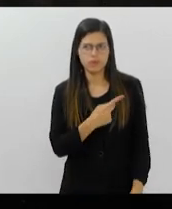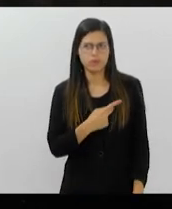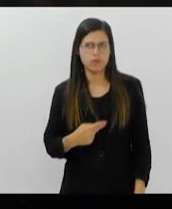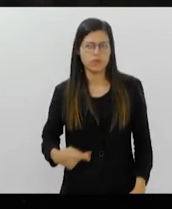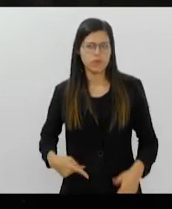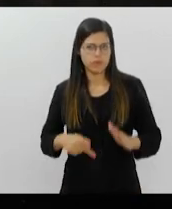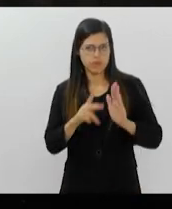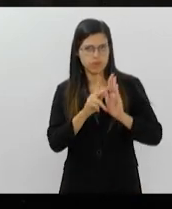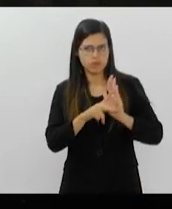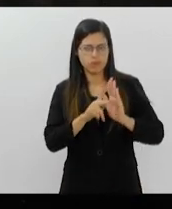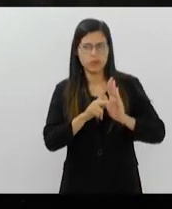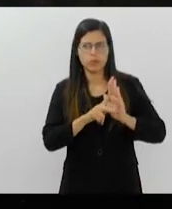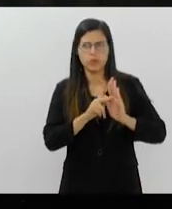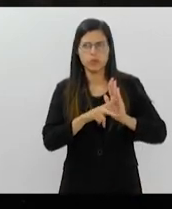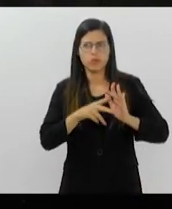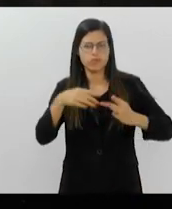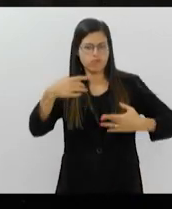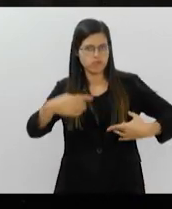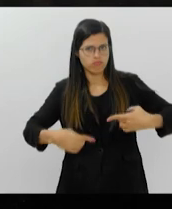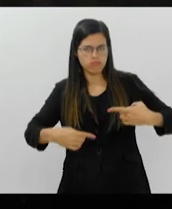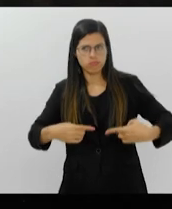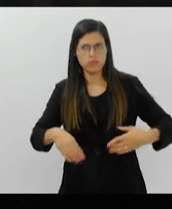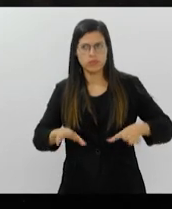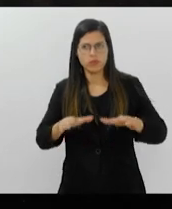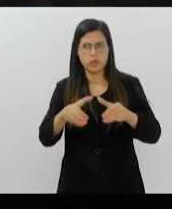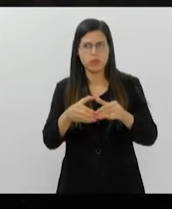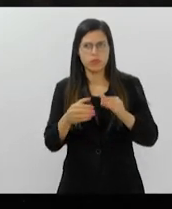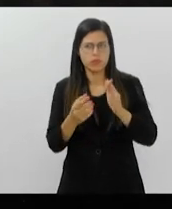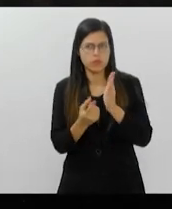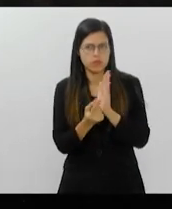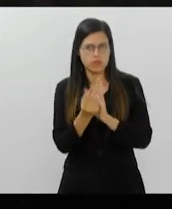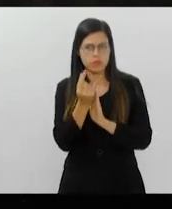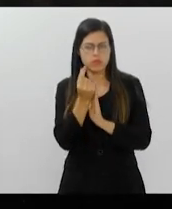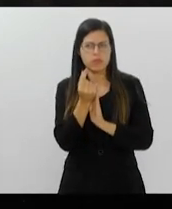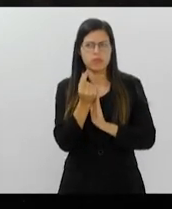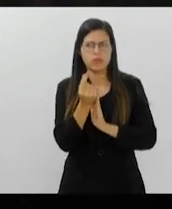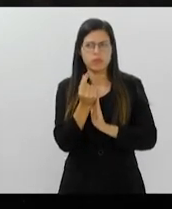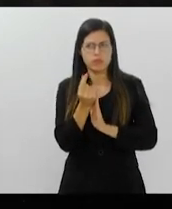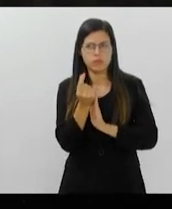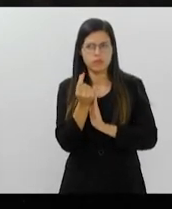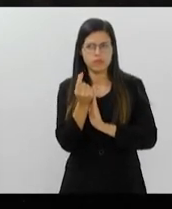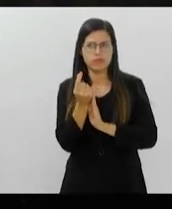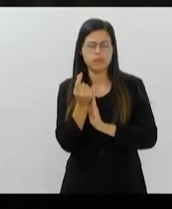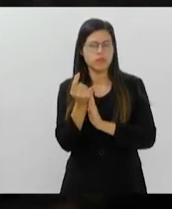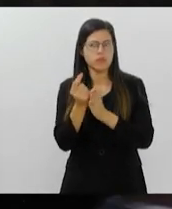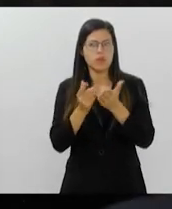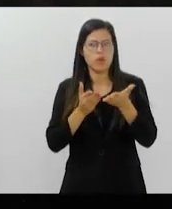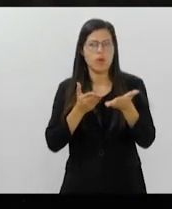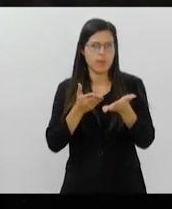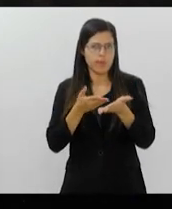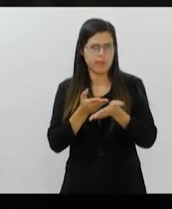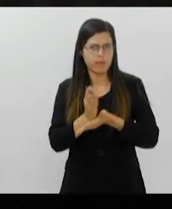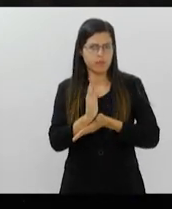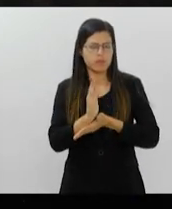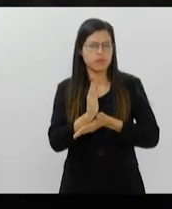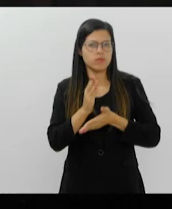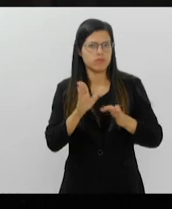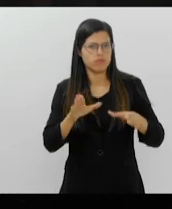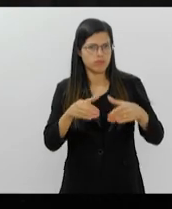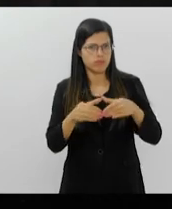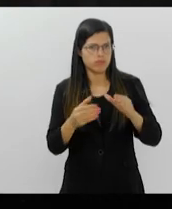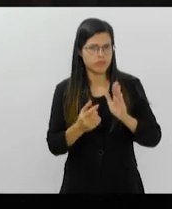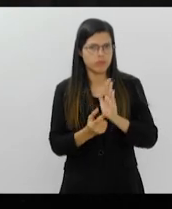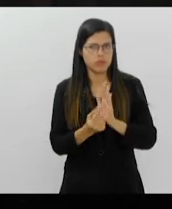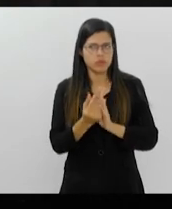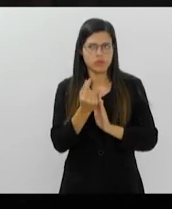foi discutido na Comissão de Orçamento. Foi aprovado pela Comissão de